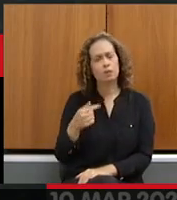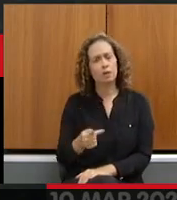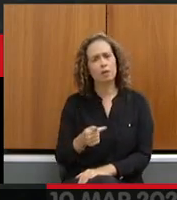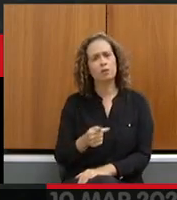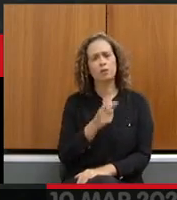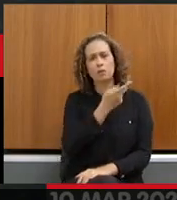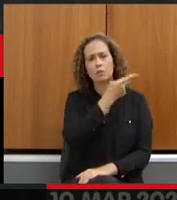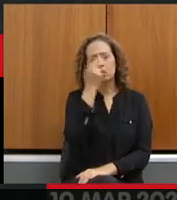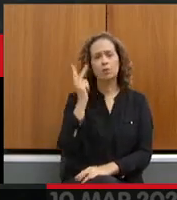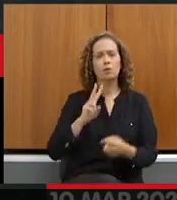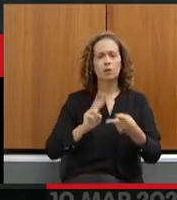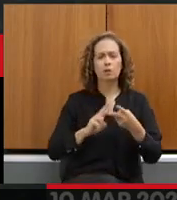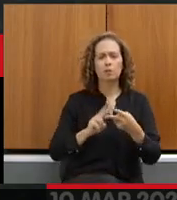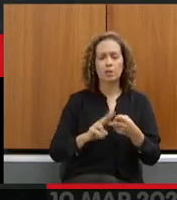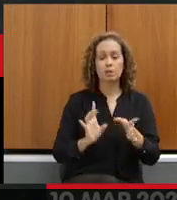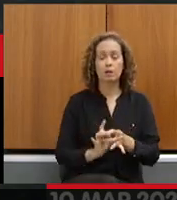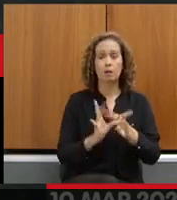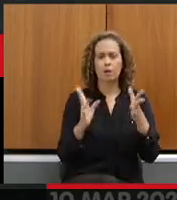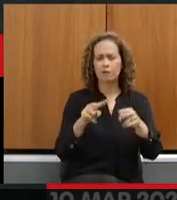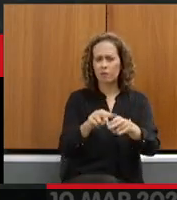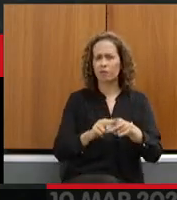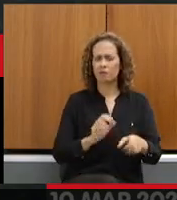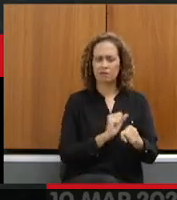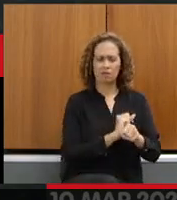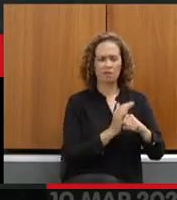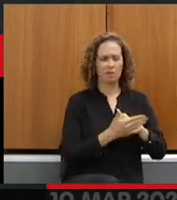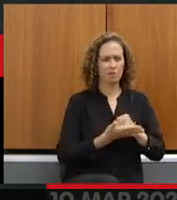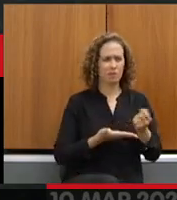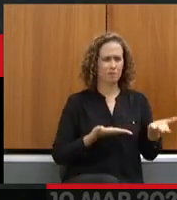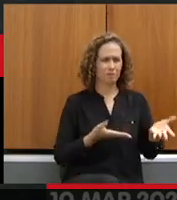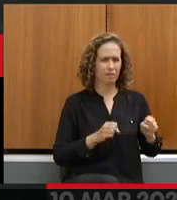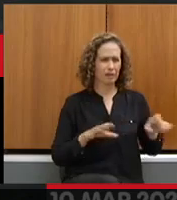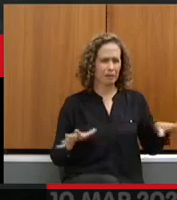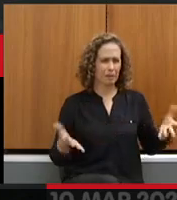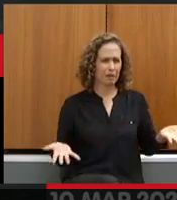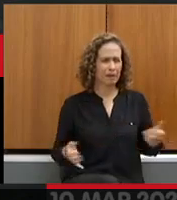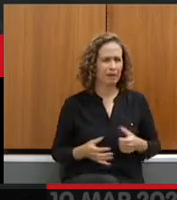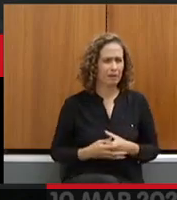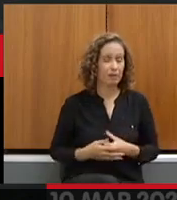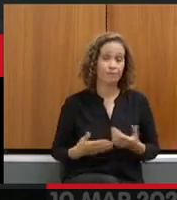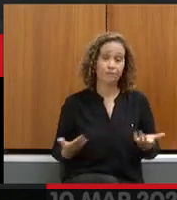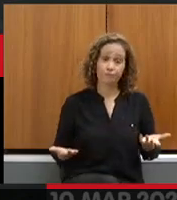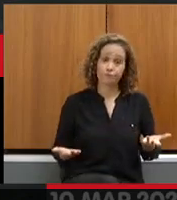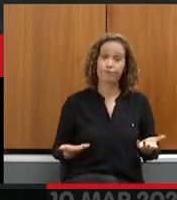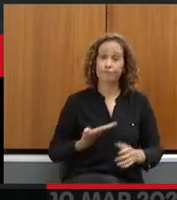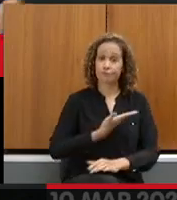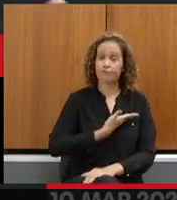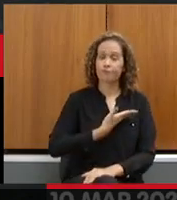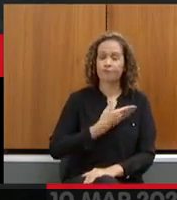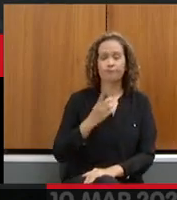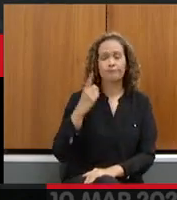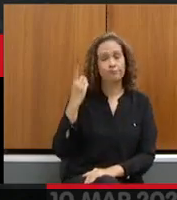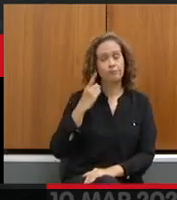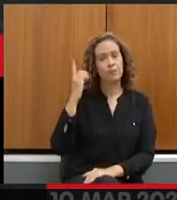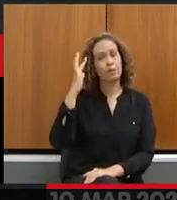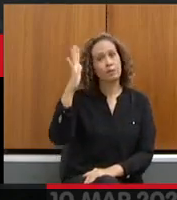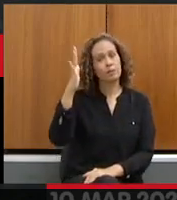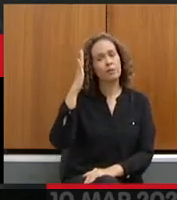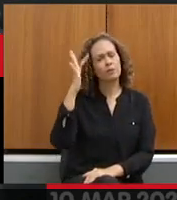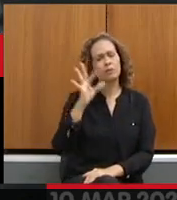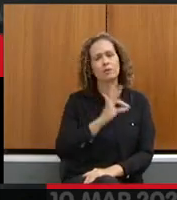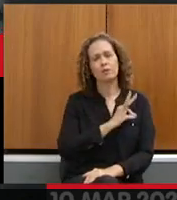por causa da pandemia E aí é luz colegas e potássio imagine a